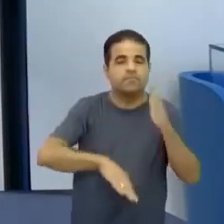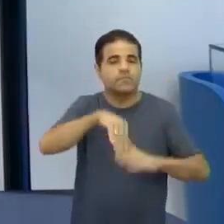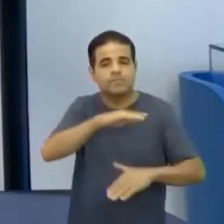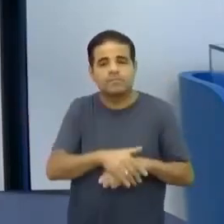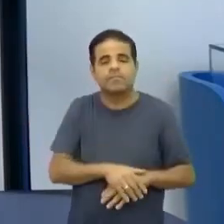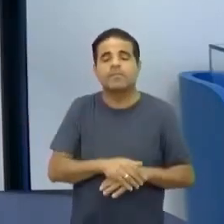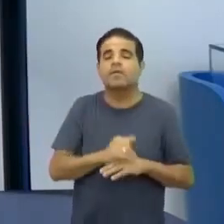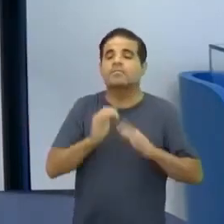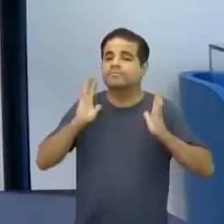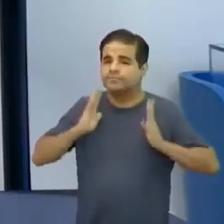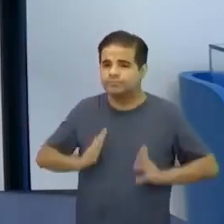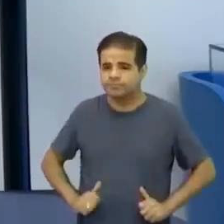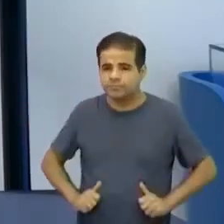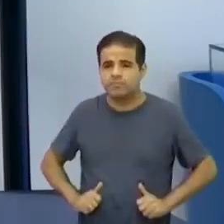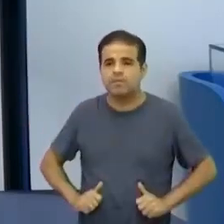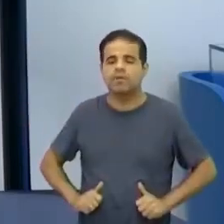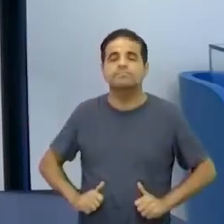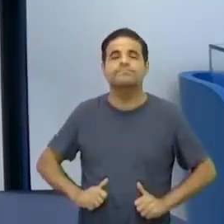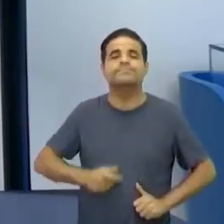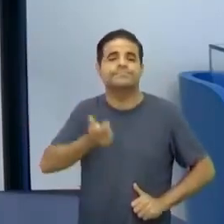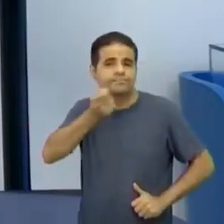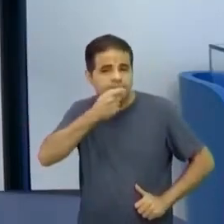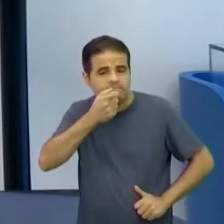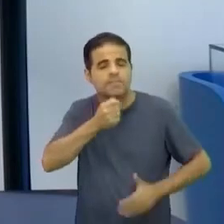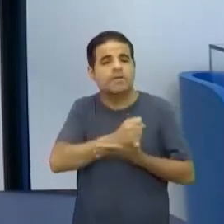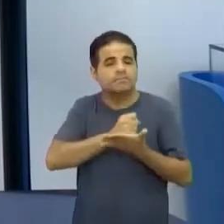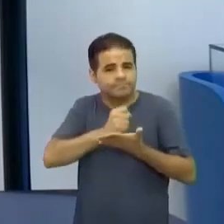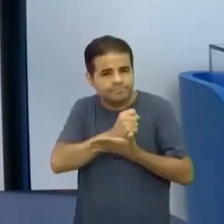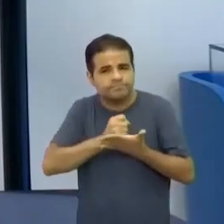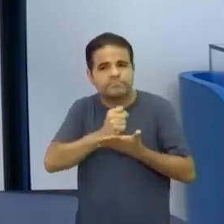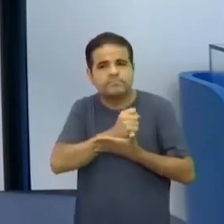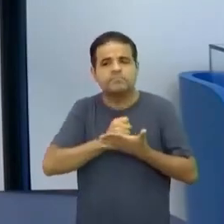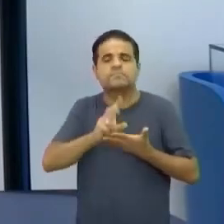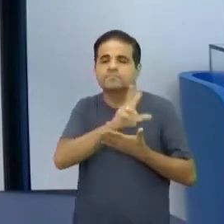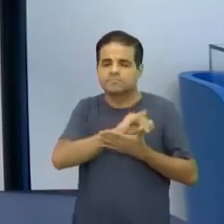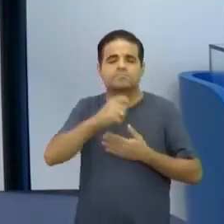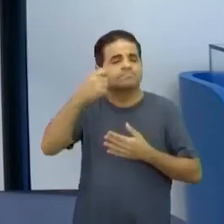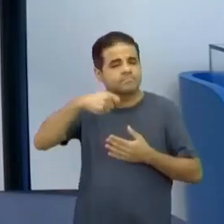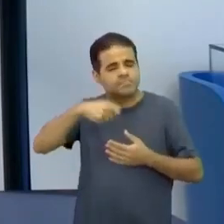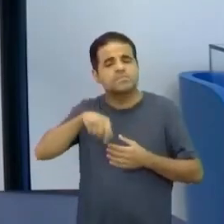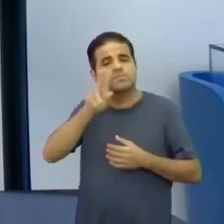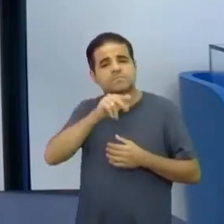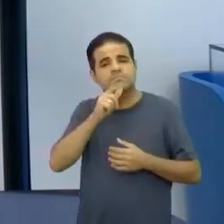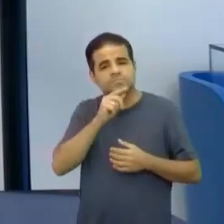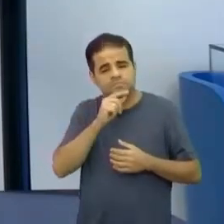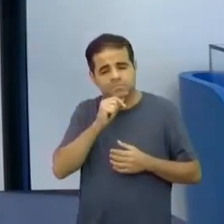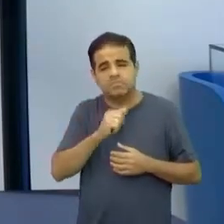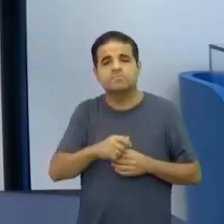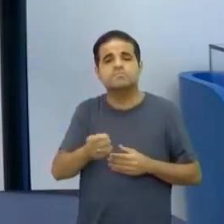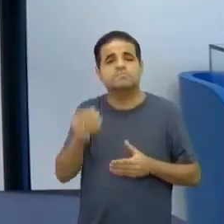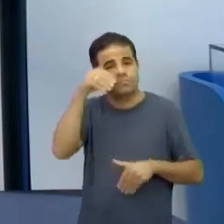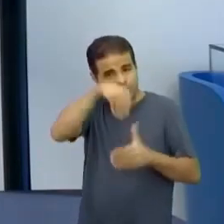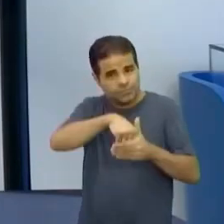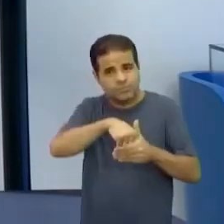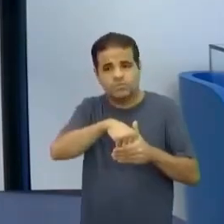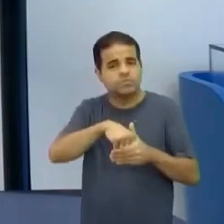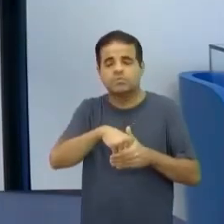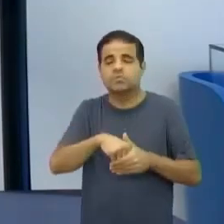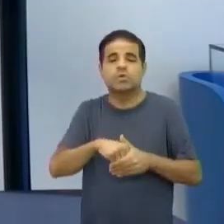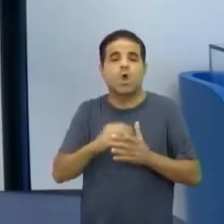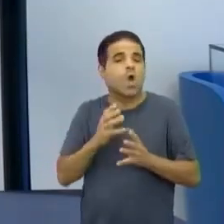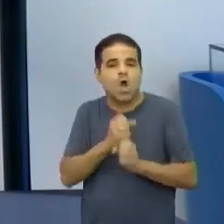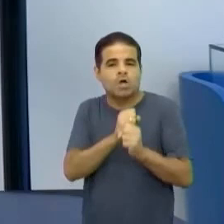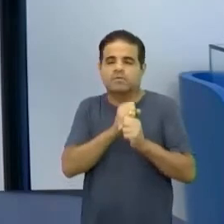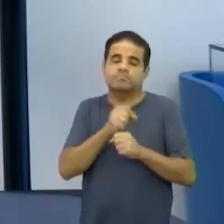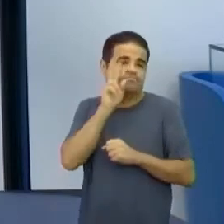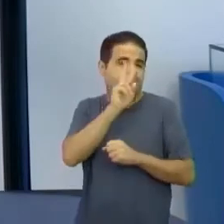para fabricar os insumos e remédios que esse rebanho vai utilizar. Então essa aí é uma água que está embutida. Ela não é contada porque